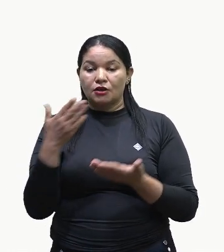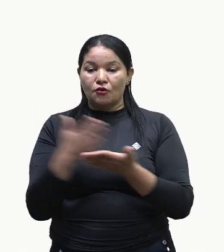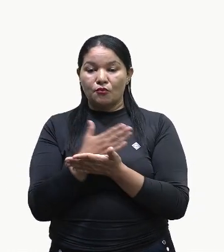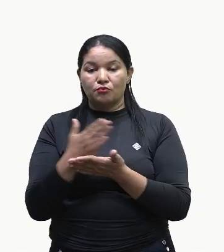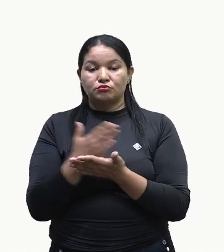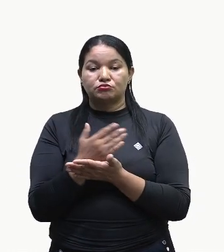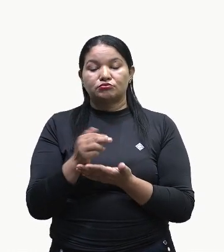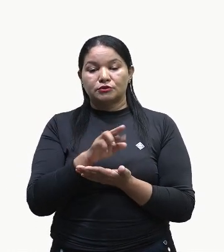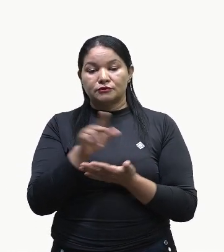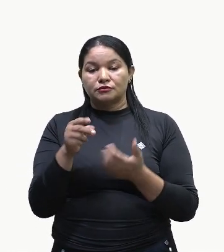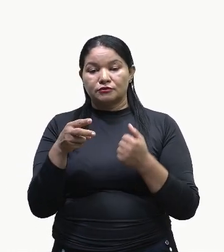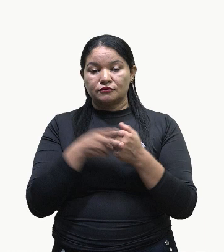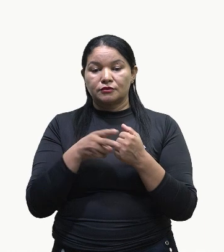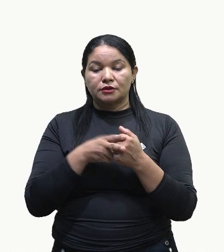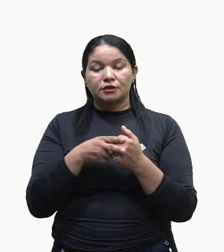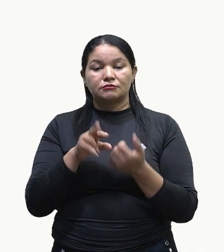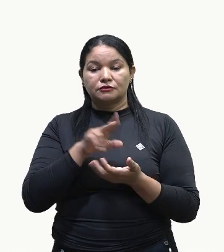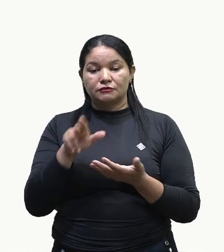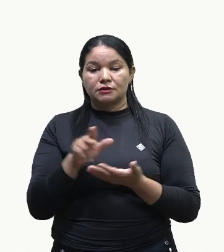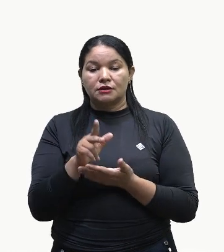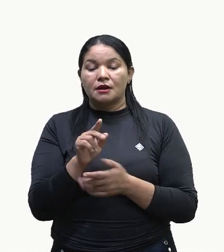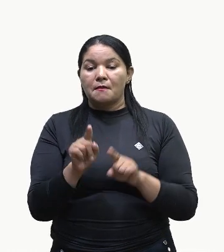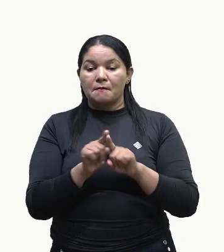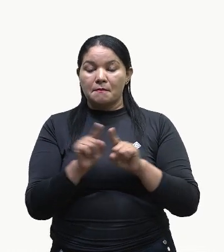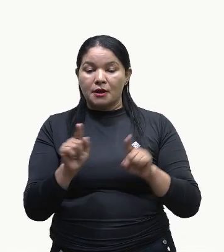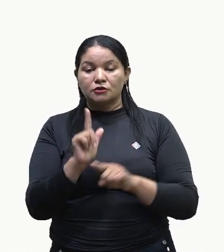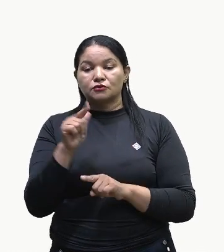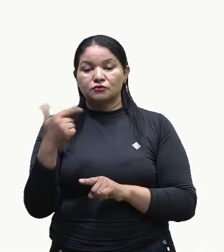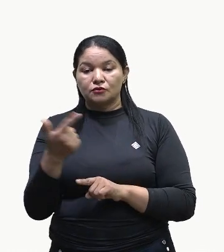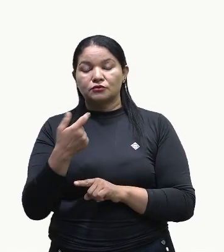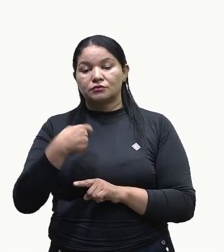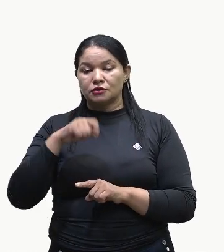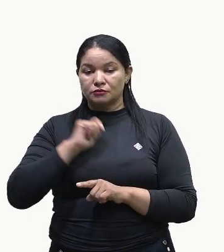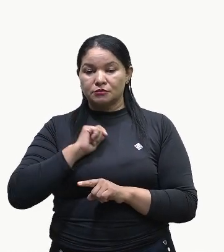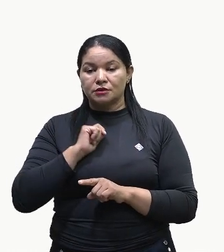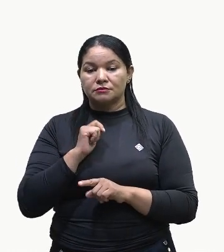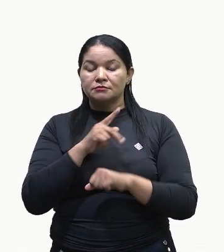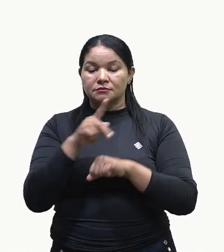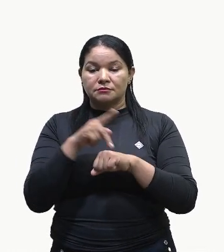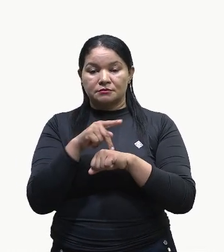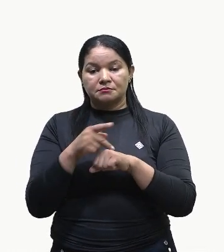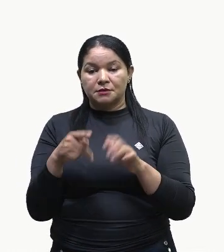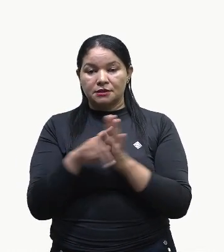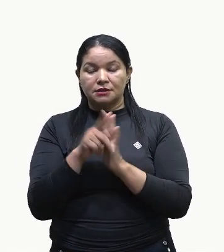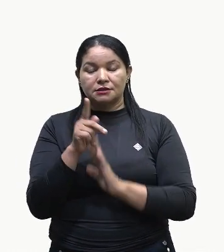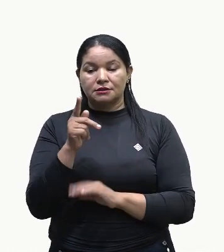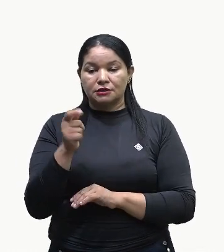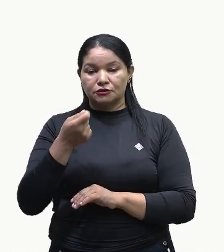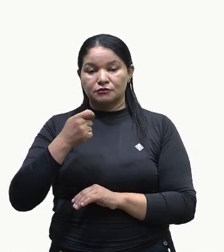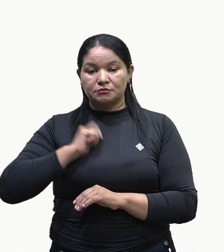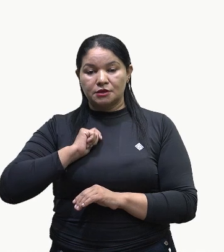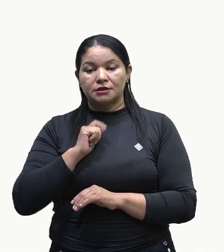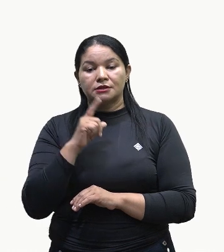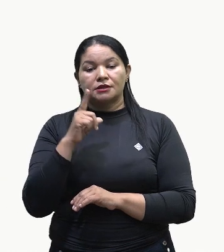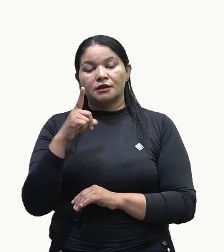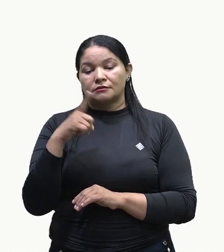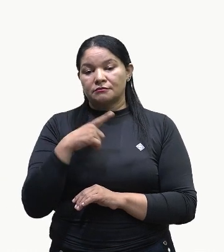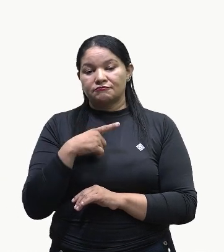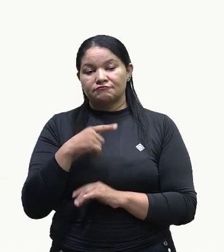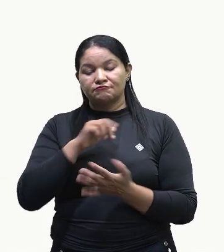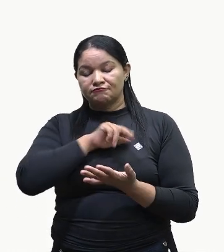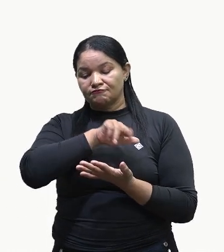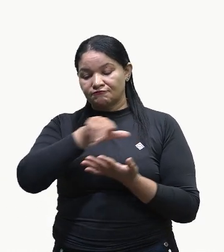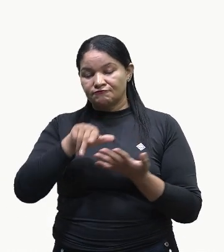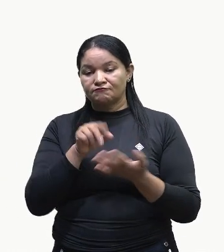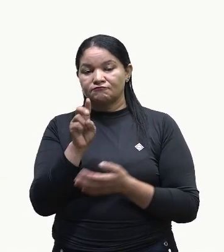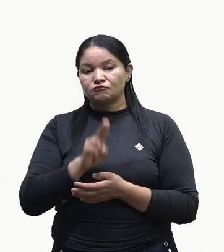da Hispanoamérica tem um significado diferente. Aquilo que eu comentei para vocês, né? Nós temos muitas particularidades aí